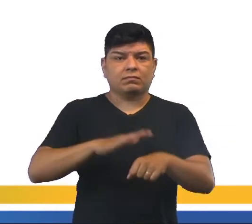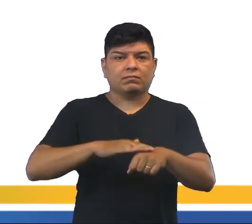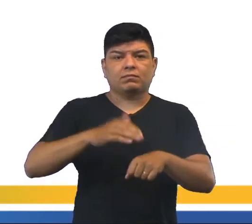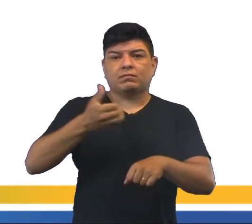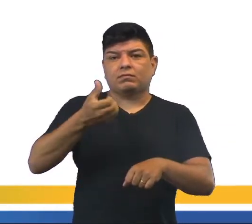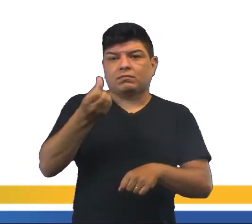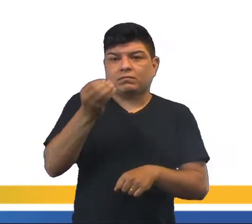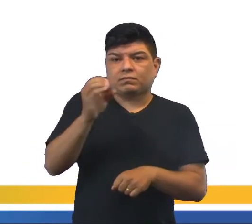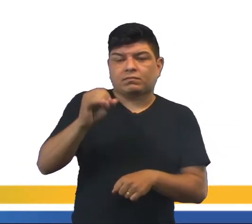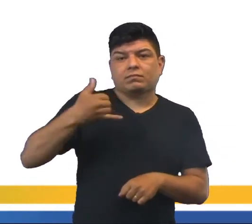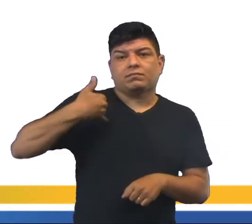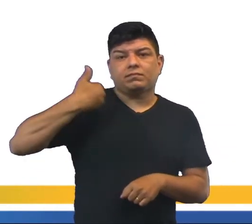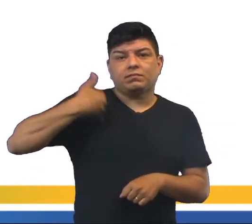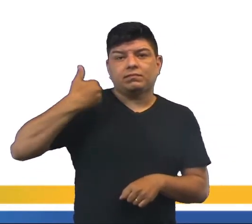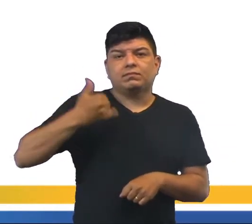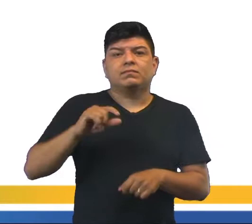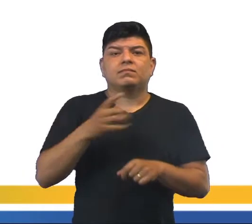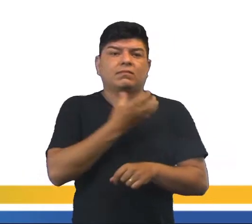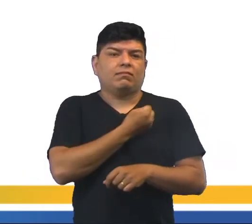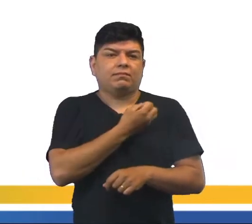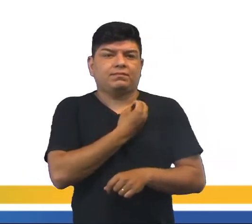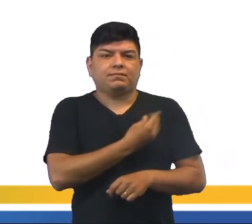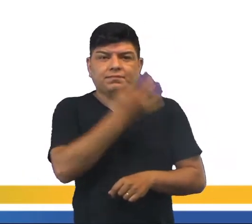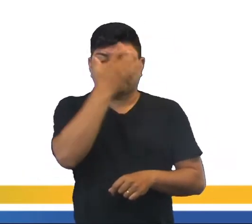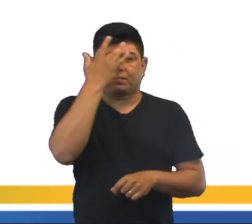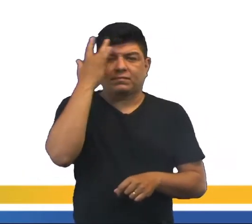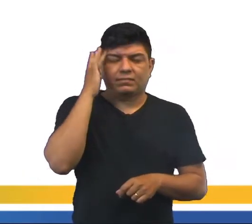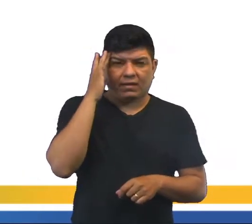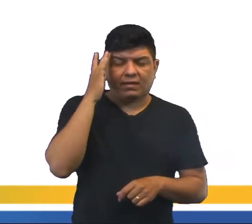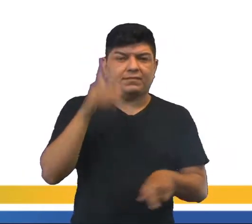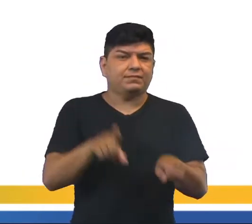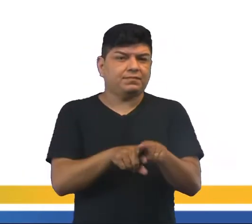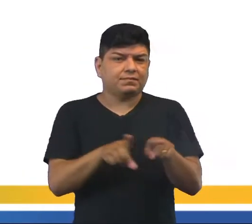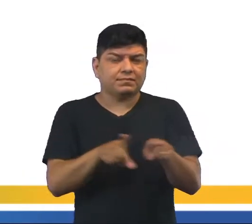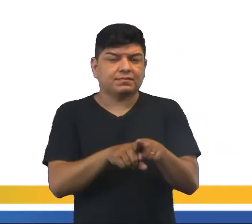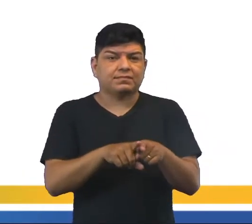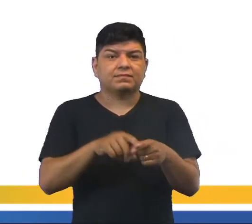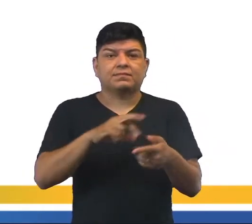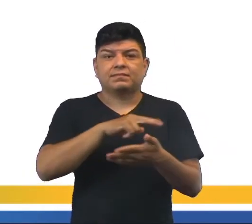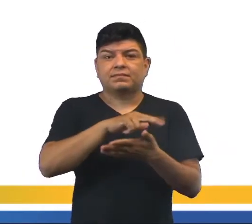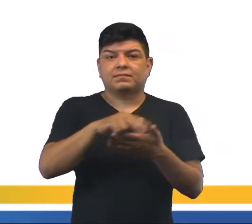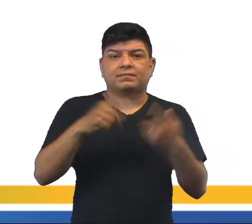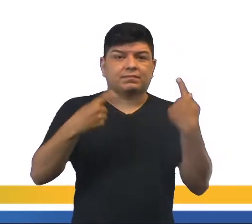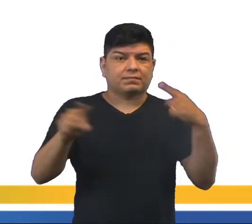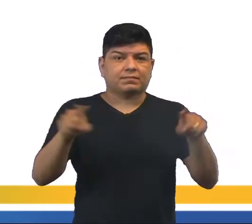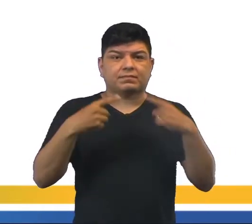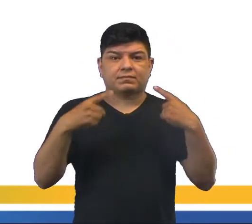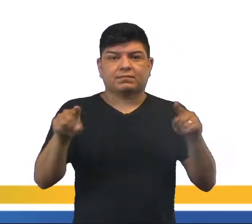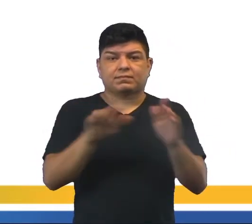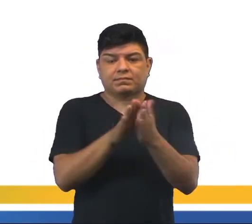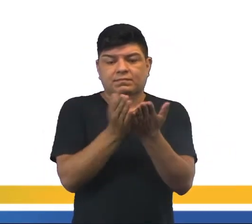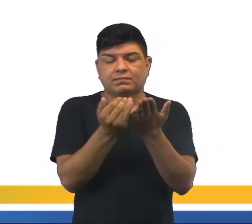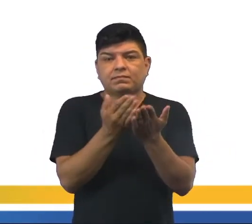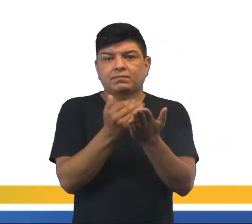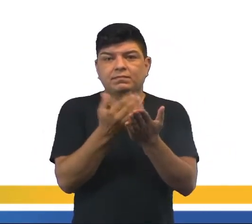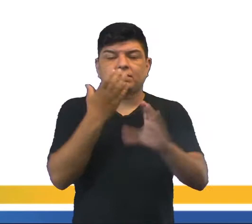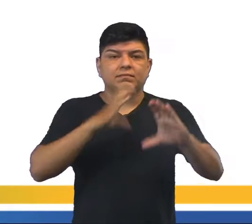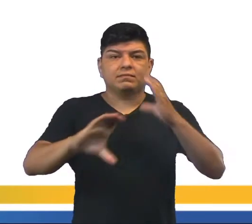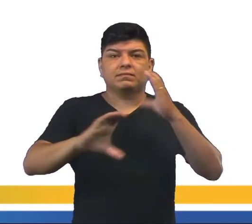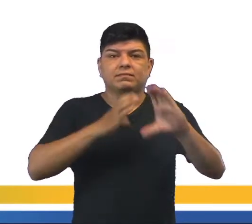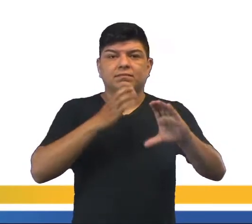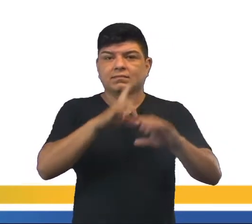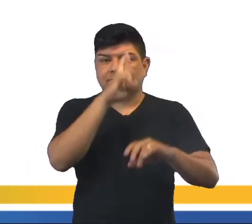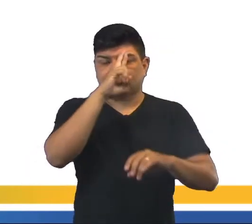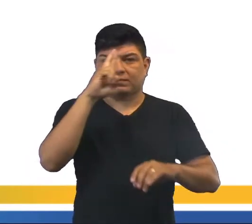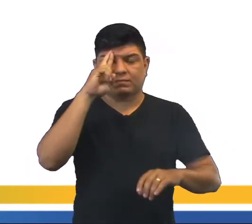anos, que possui um grande número de participantes, além de vários registros musicais e livros cantando sua